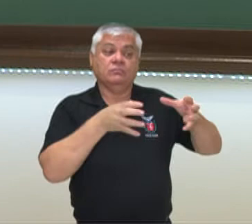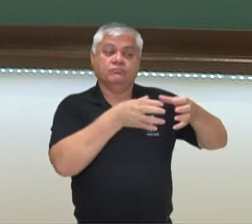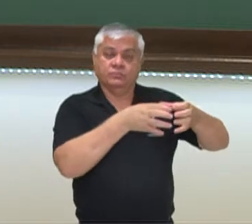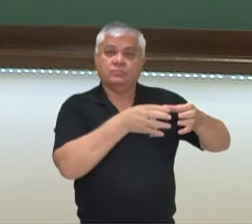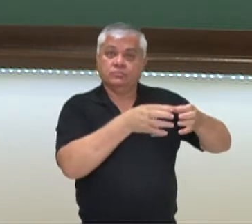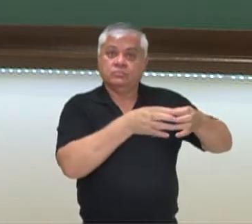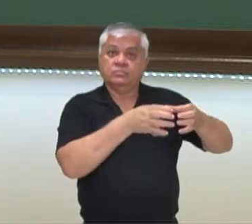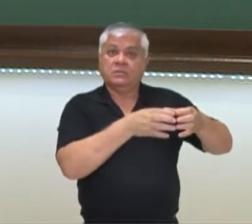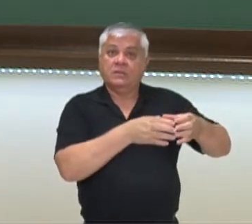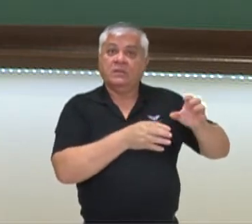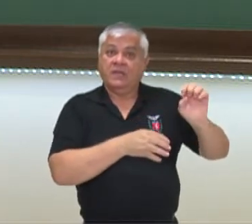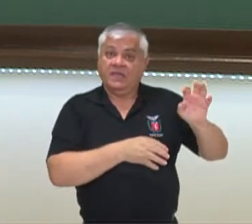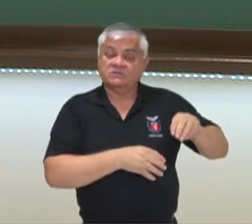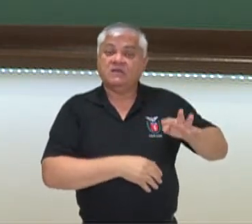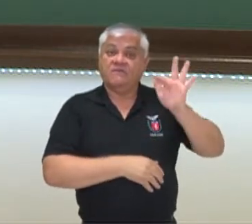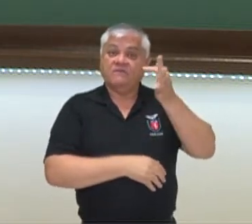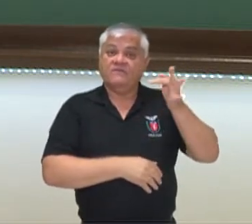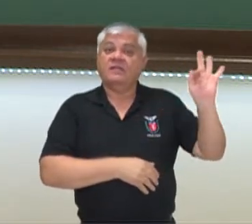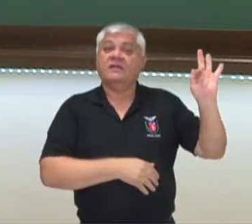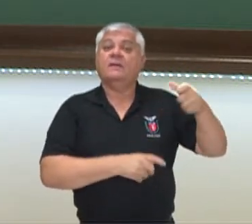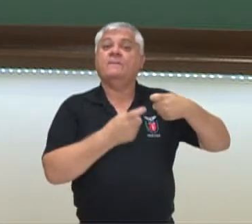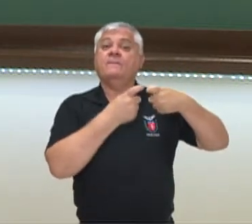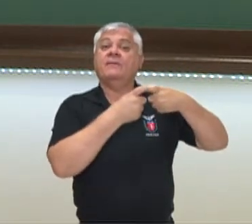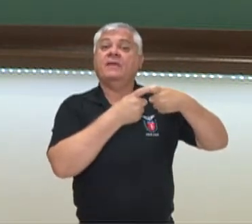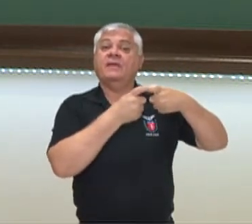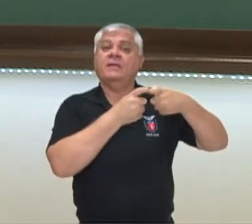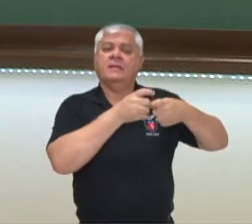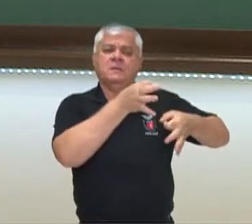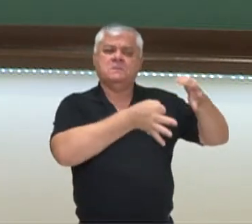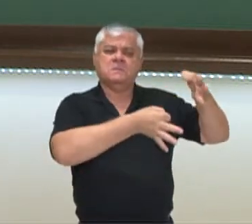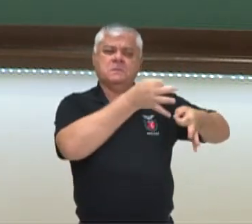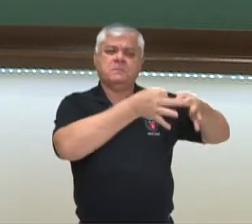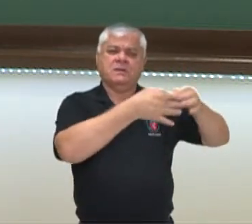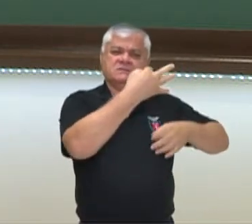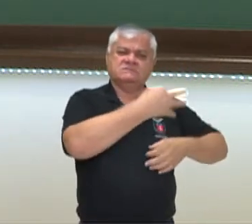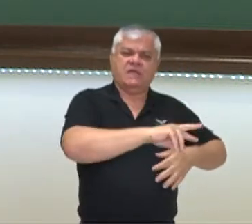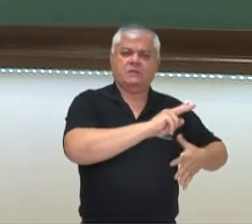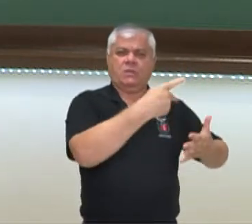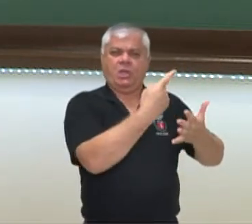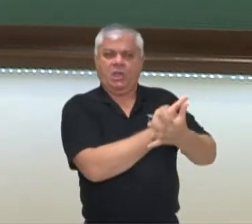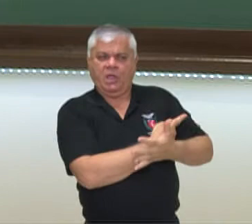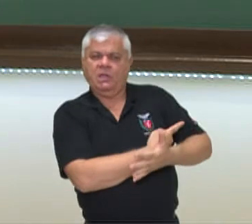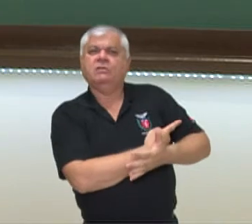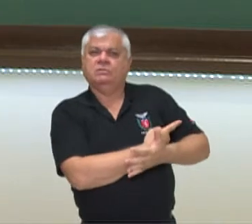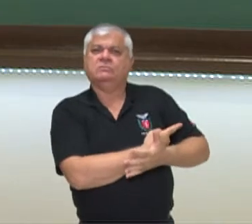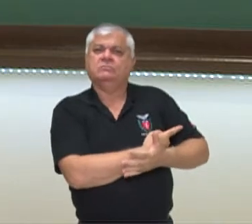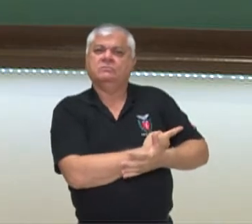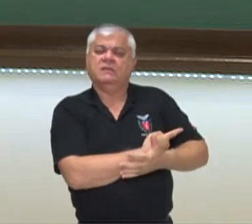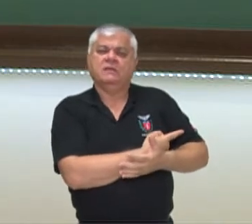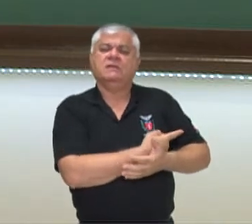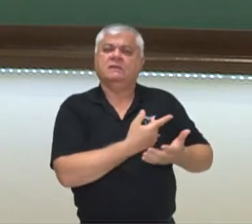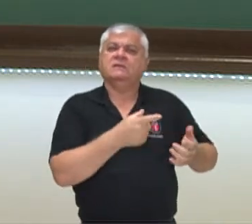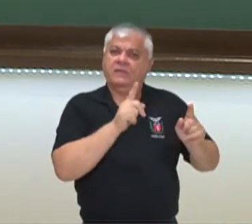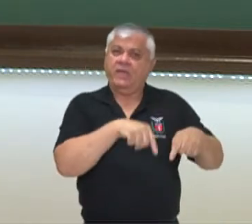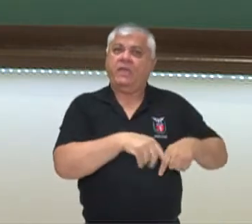né, do Conselho Federal de Medicina. É ele que vai julgar o que é correto e o que é incorreto, o que é